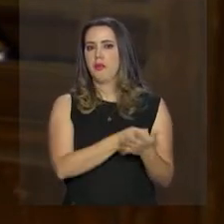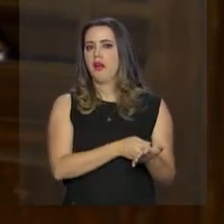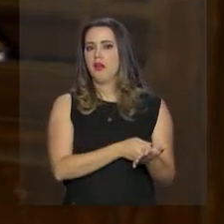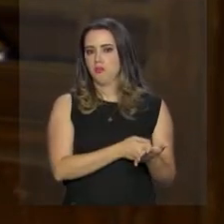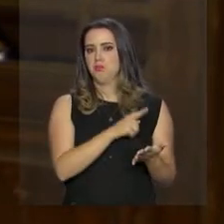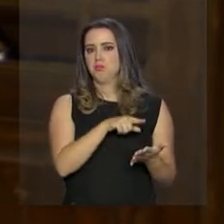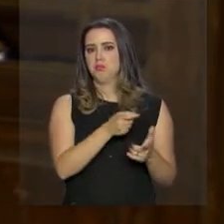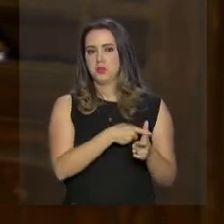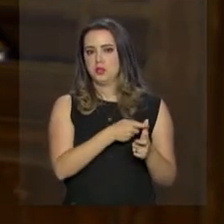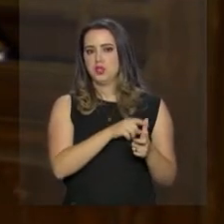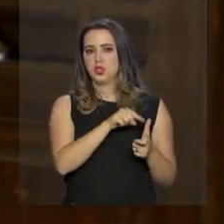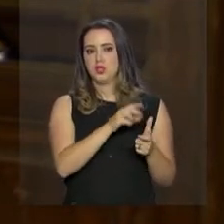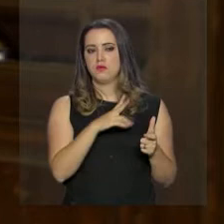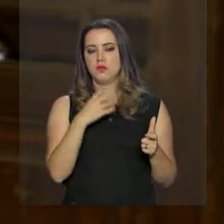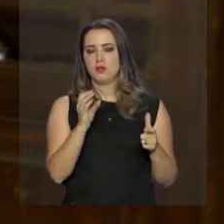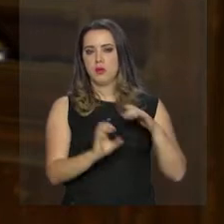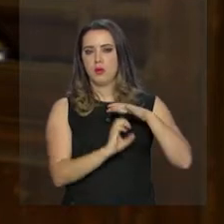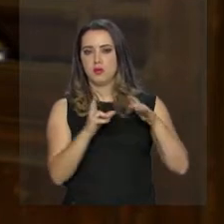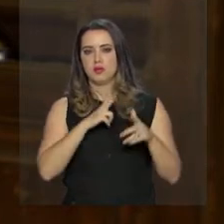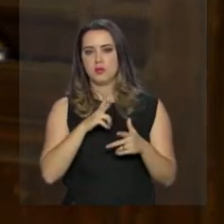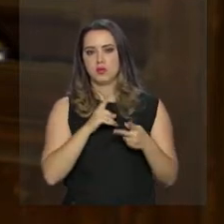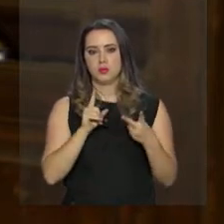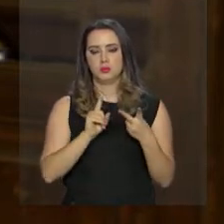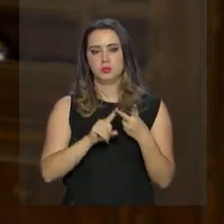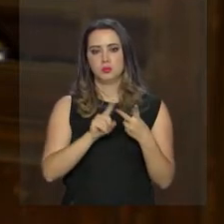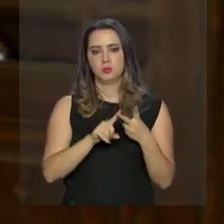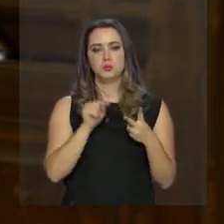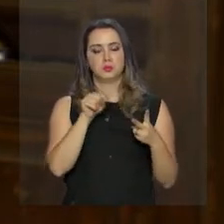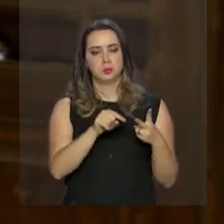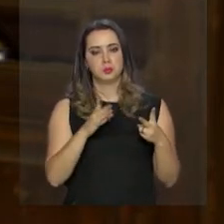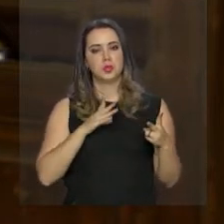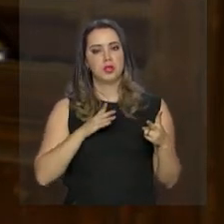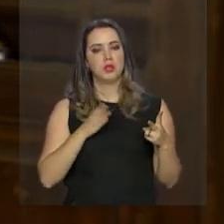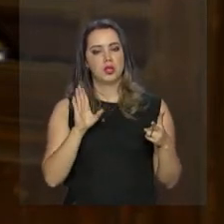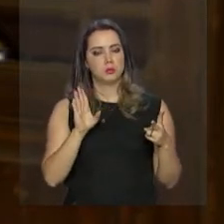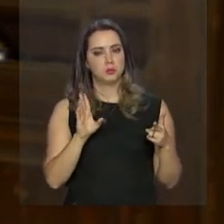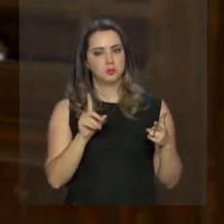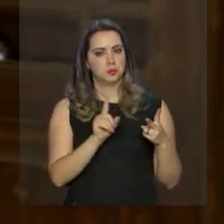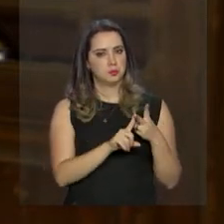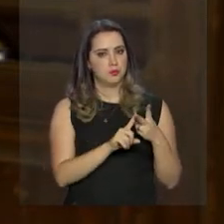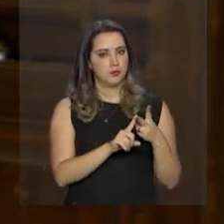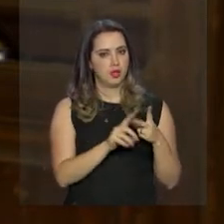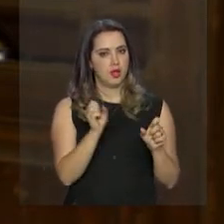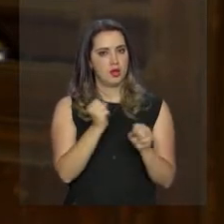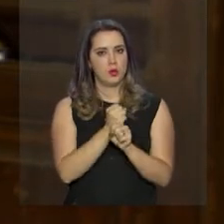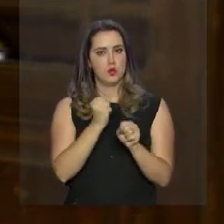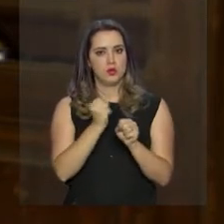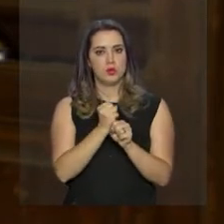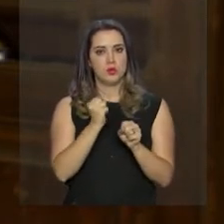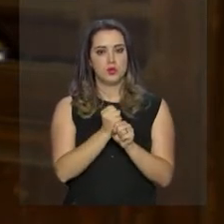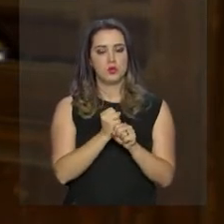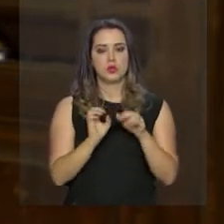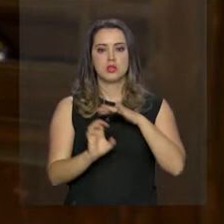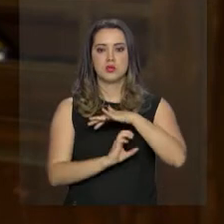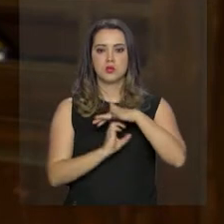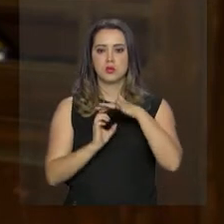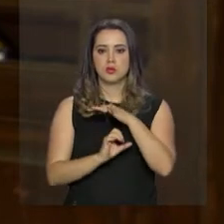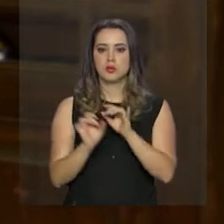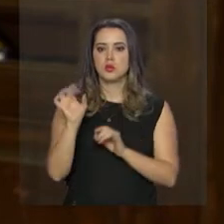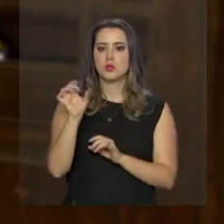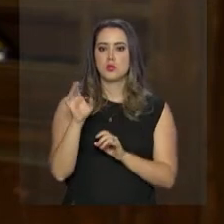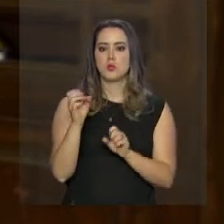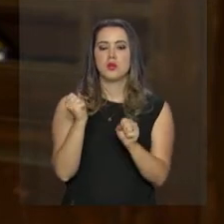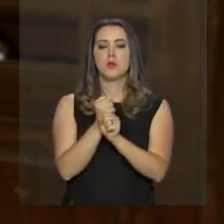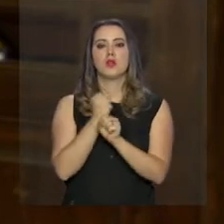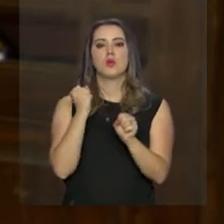este débito com o setor privado. Em segundo lugar, há a possibilidade da construção de uma empresa só para a